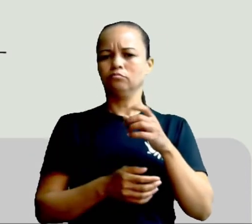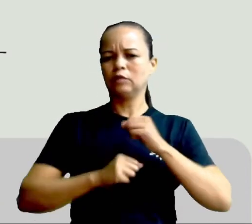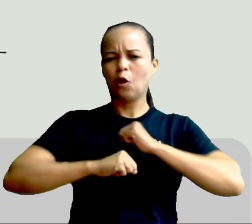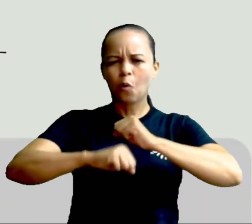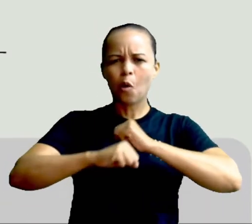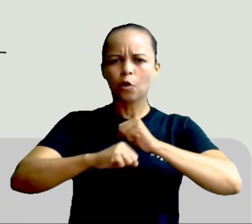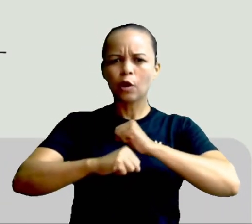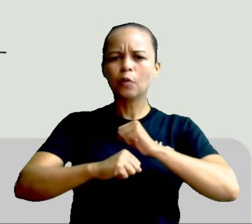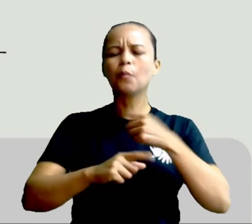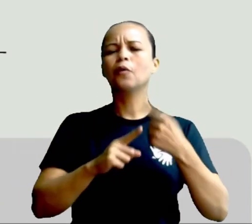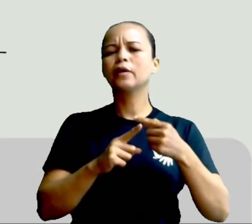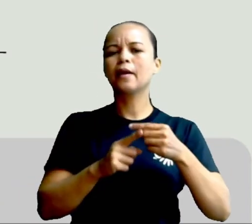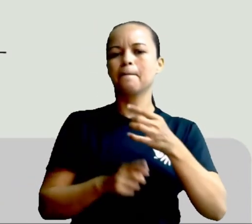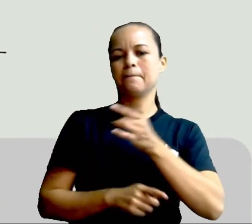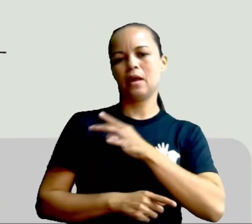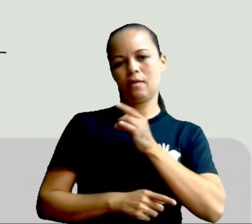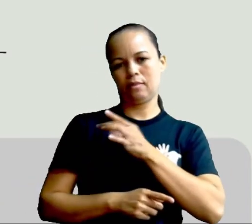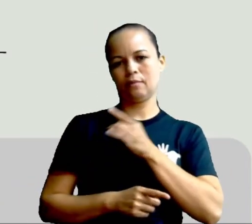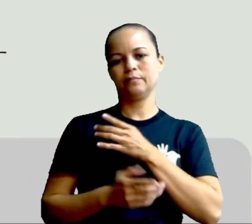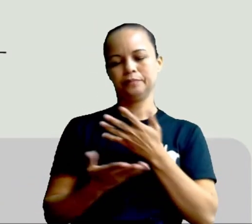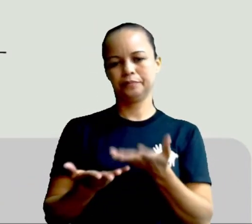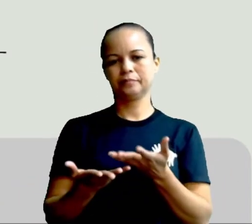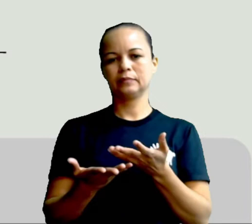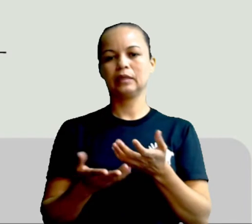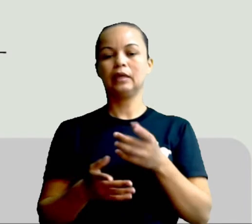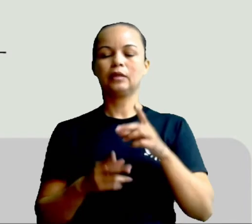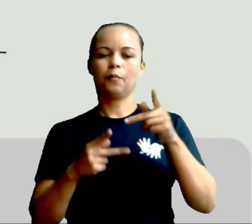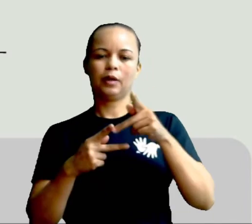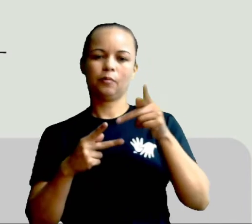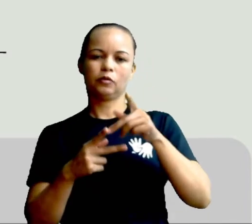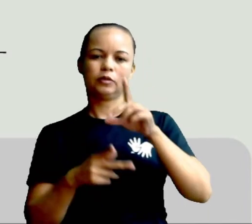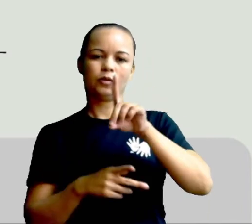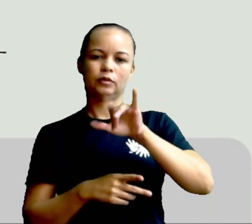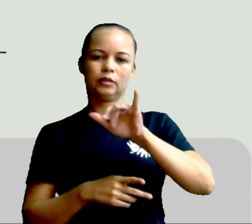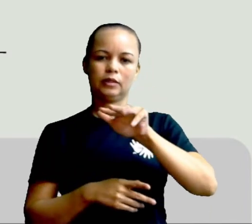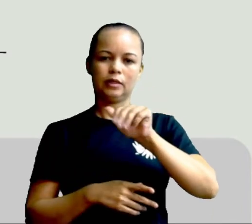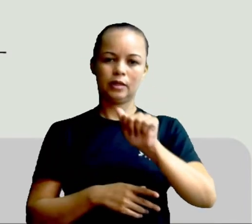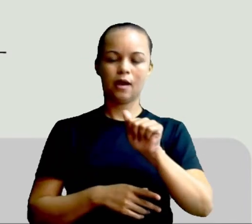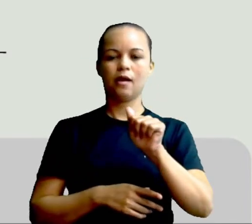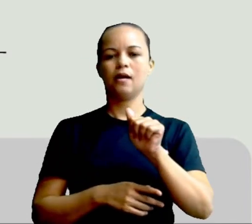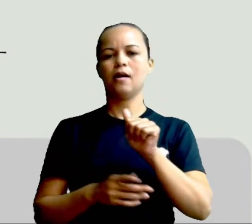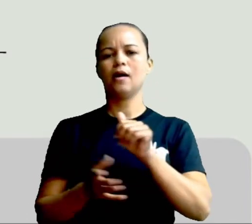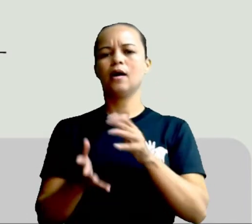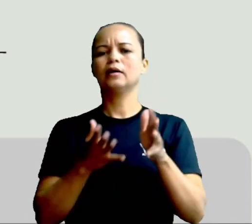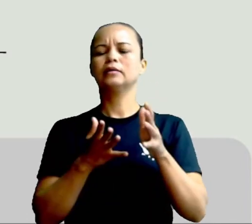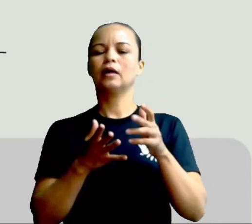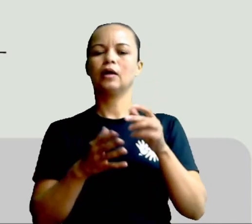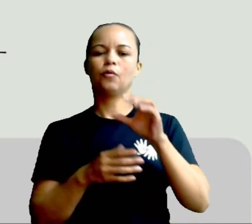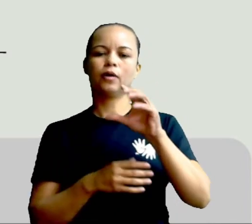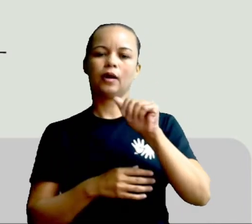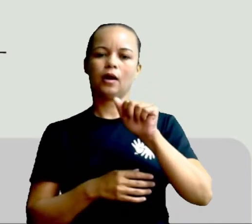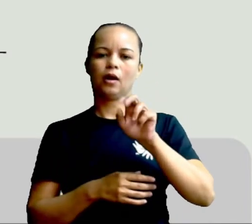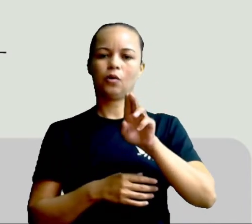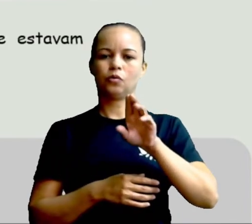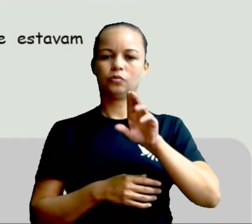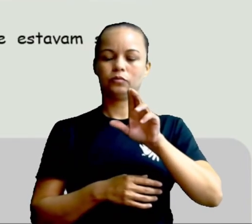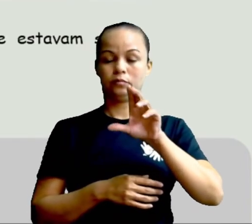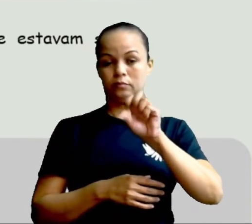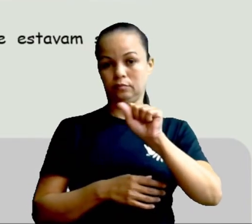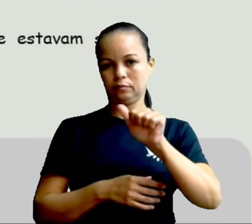A causa dele ter corrido foi o medo. No caso, a preposição de aí estabelece uma relação de